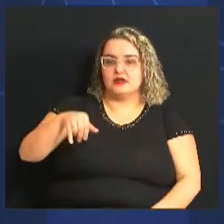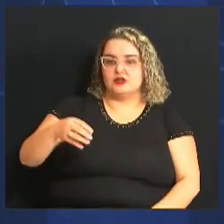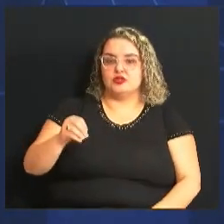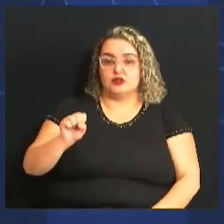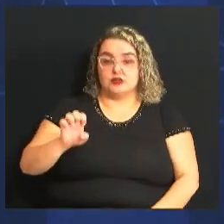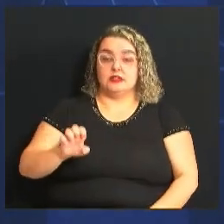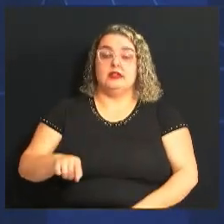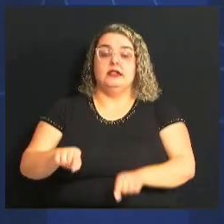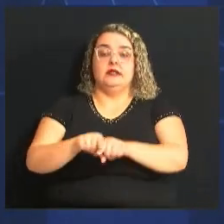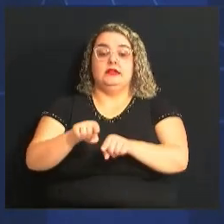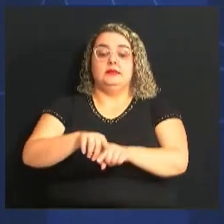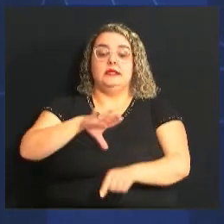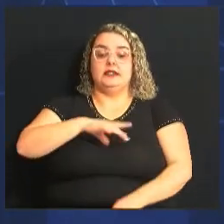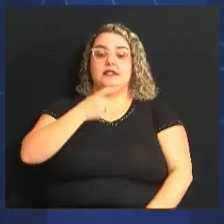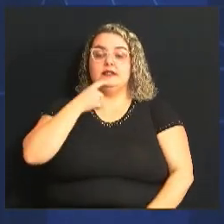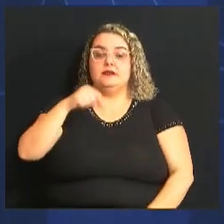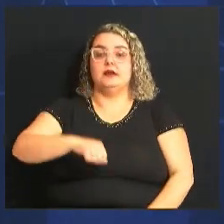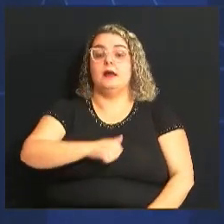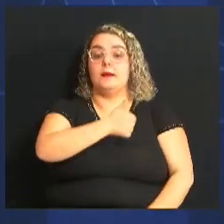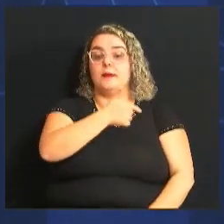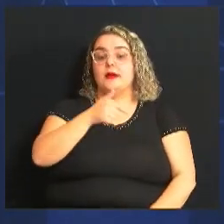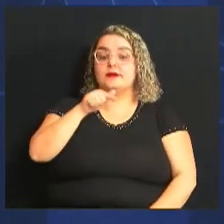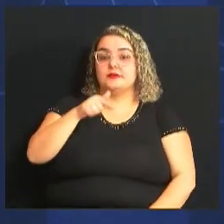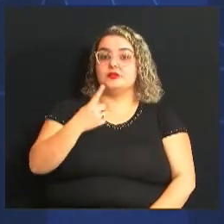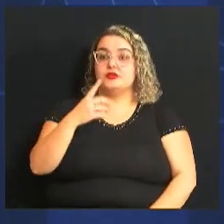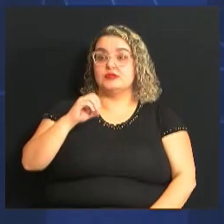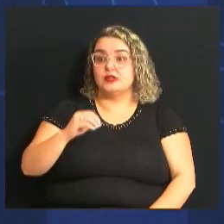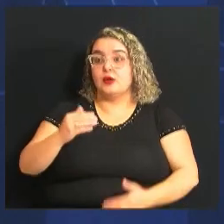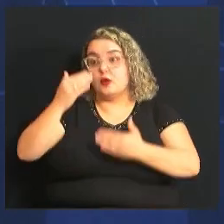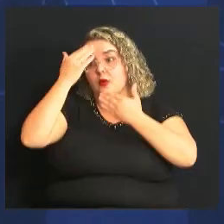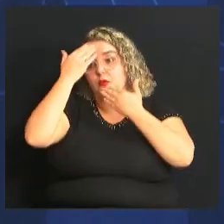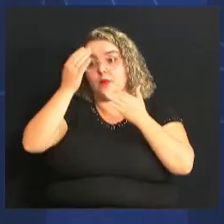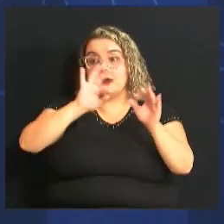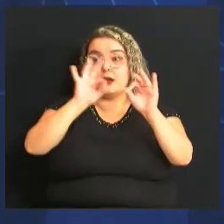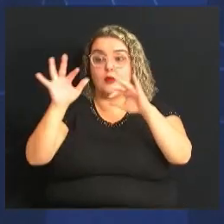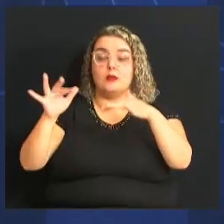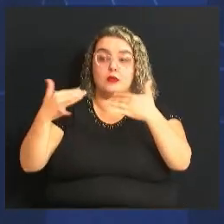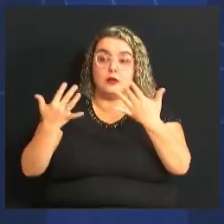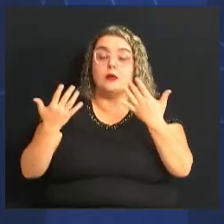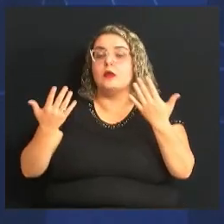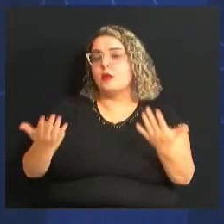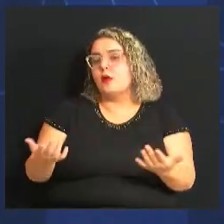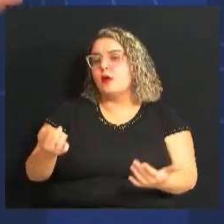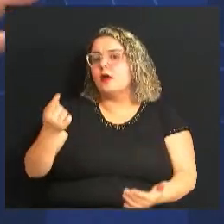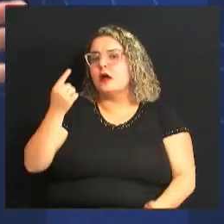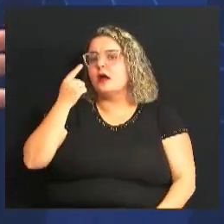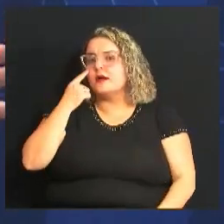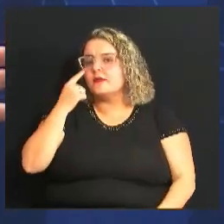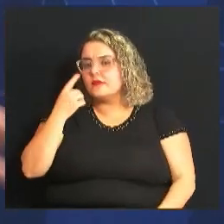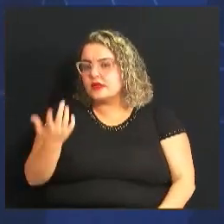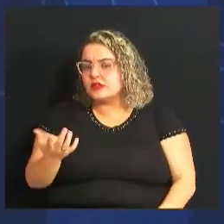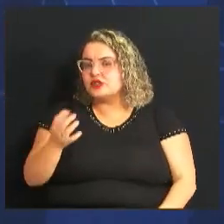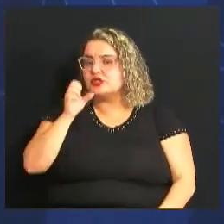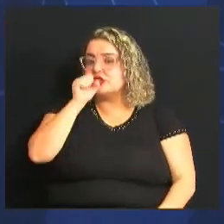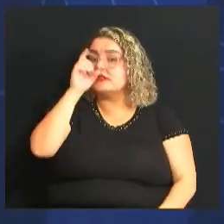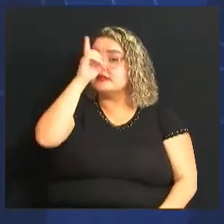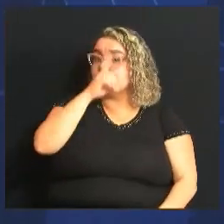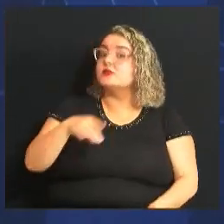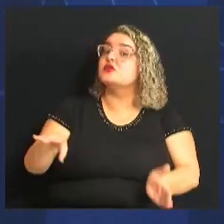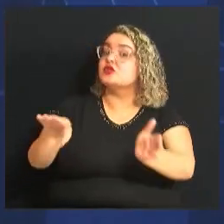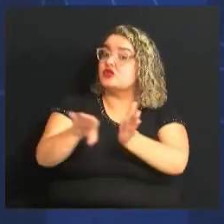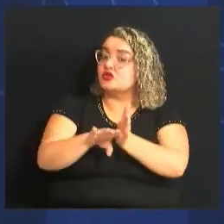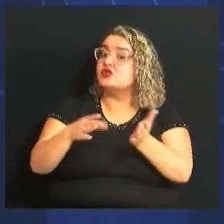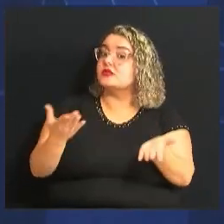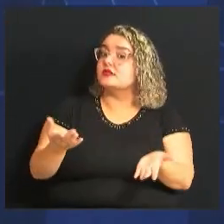Renata. 12:10 agora, muito obrigado pela sua companhia, pela sua audiência. Olha só, fim de semana está chegando